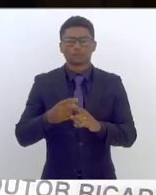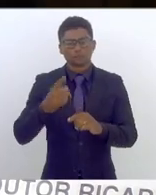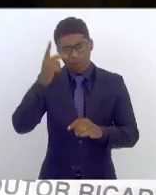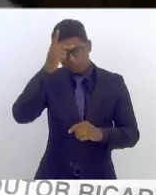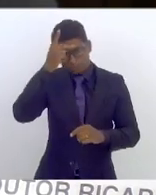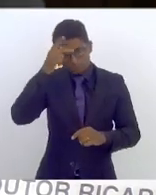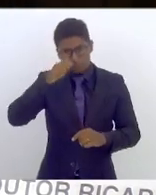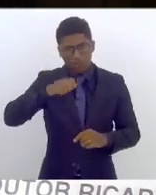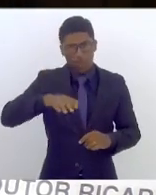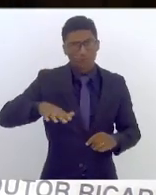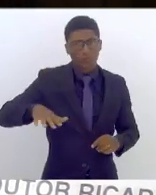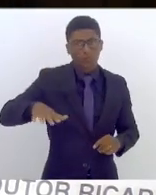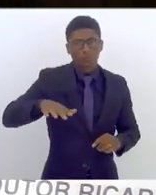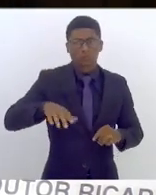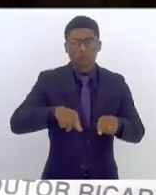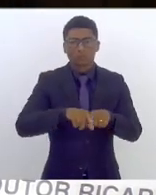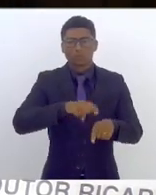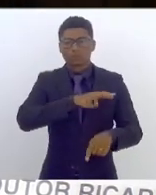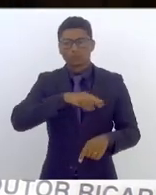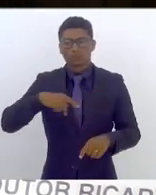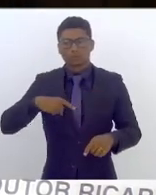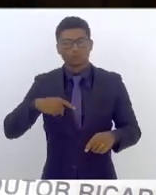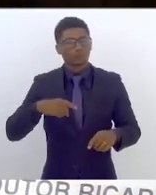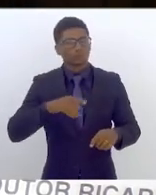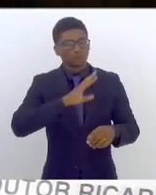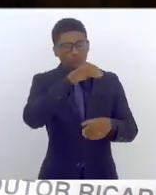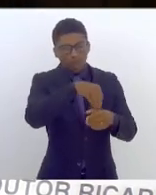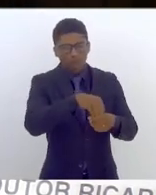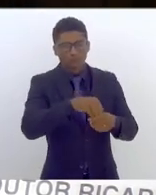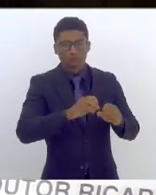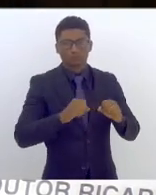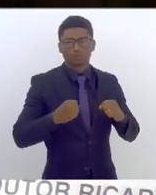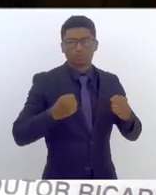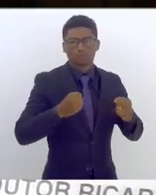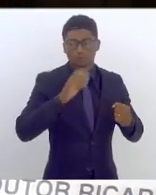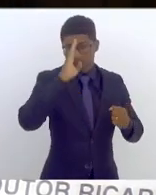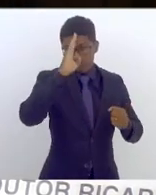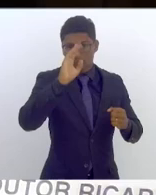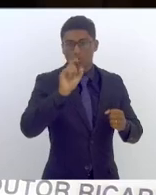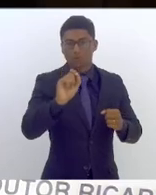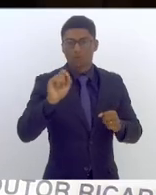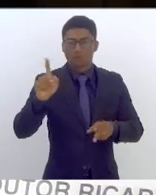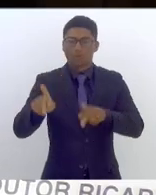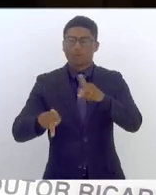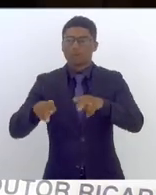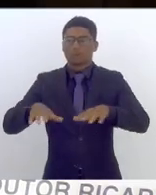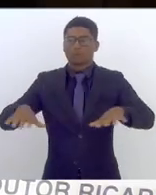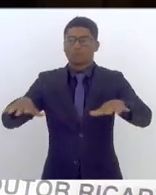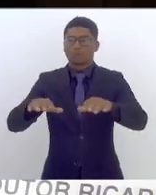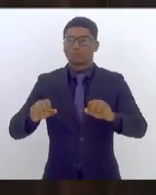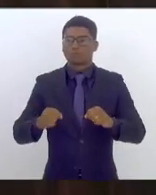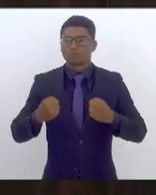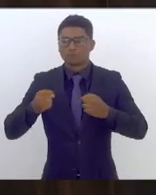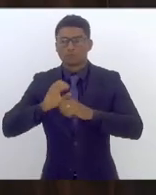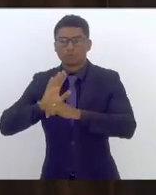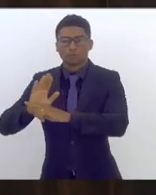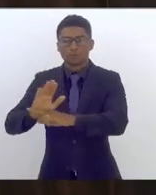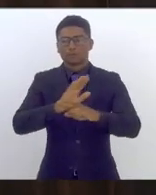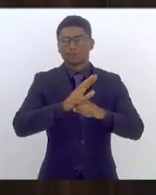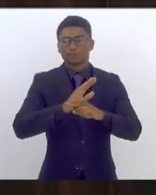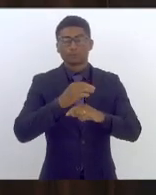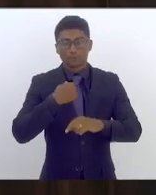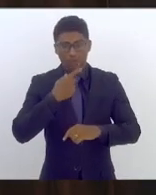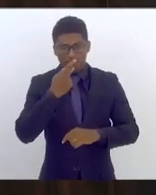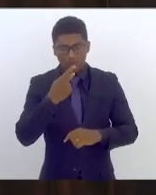em favor do próprio ministério público e principalmente em favor da sociedade por isso Cláudio eu queria deixar esse testemunho dizer que é